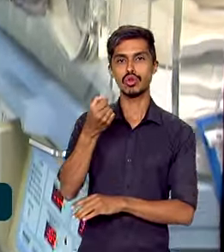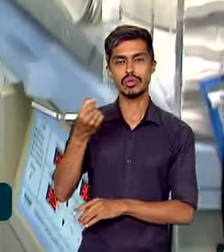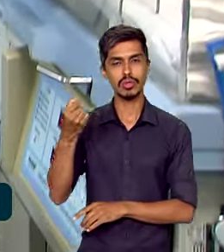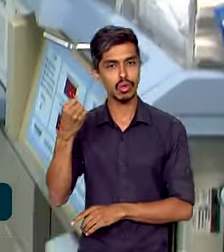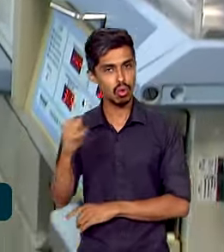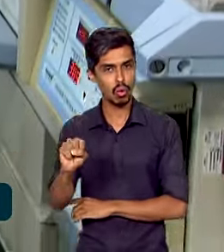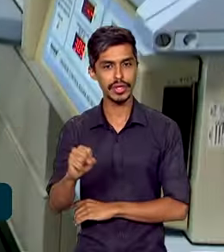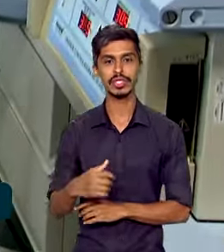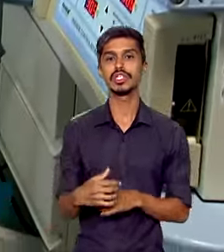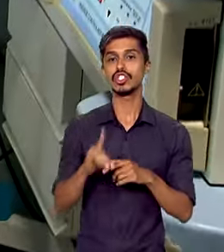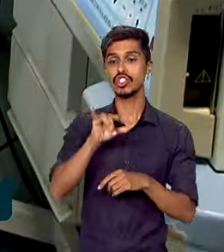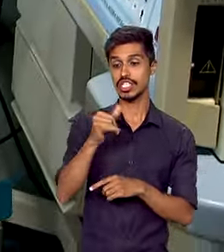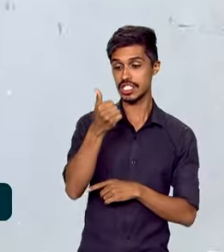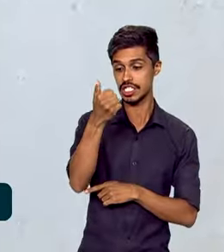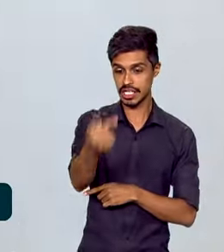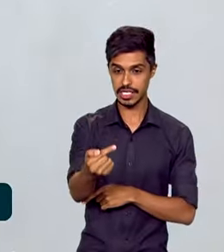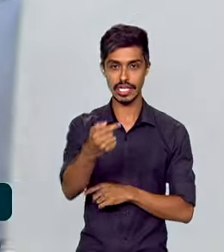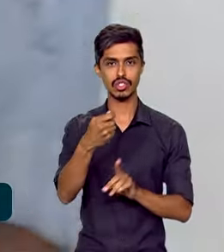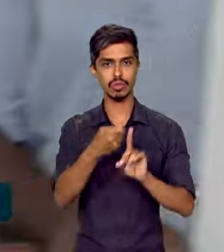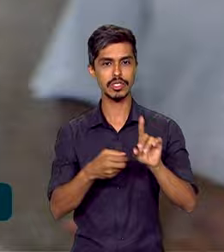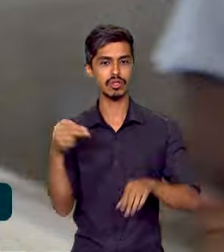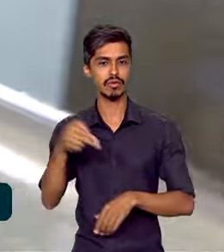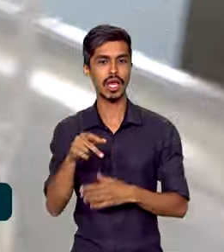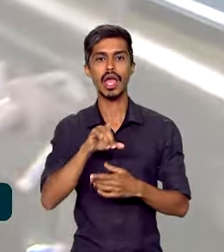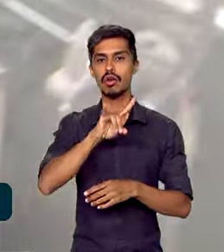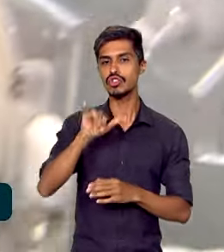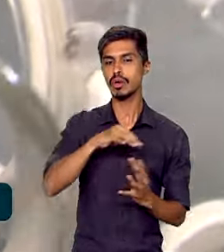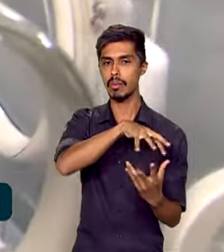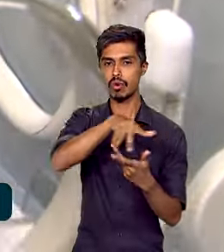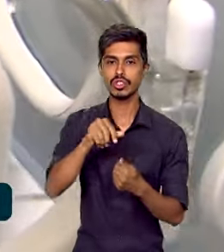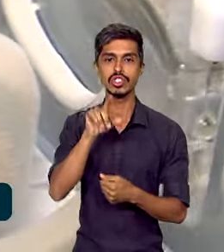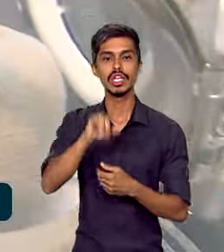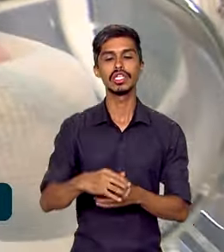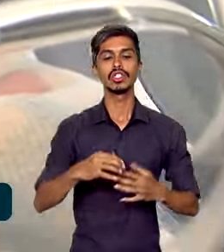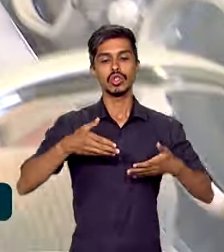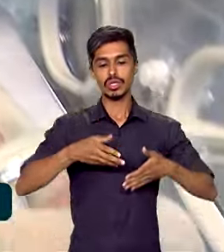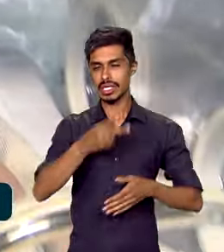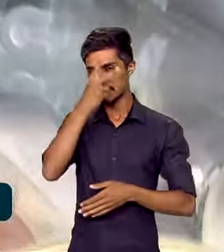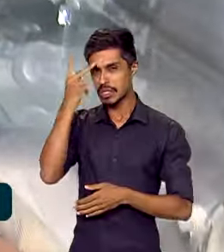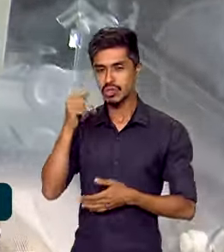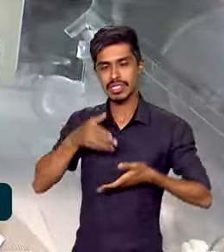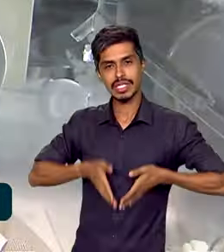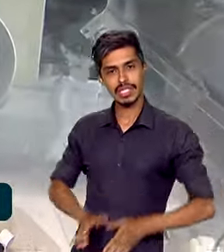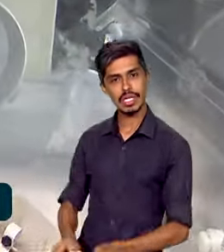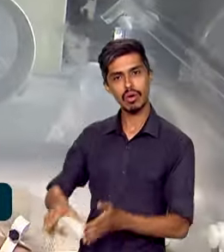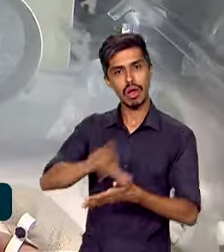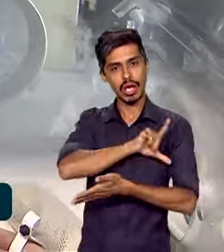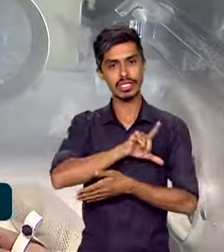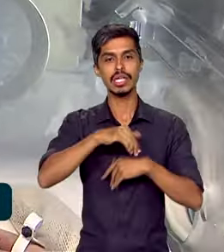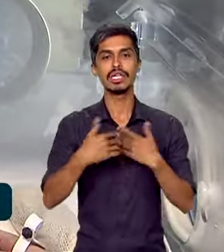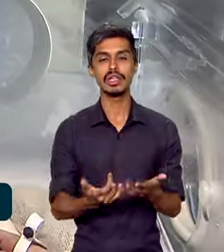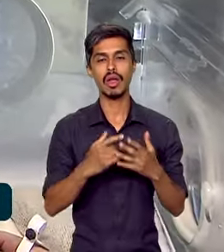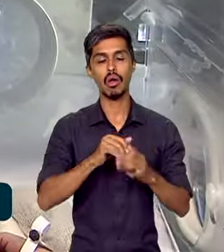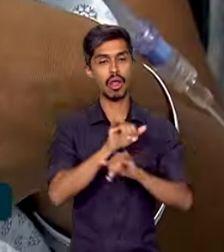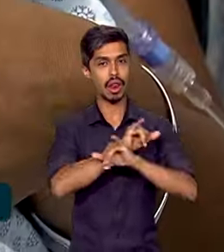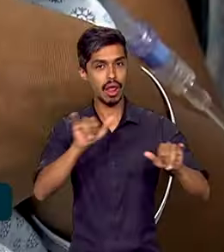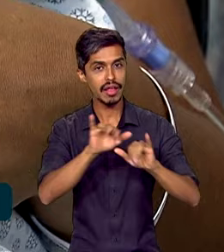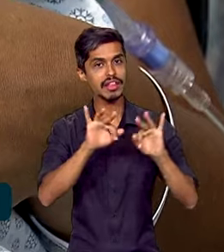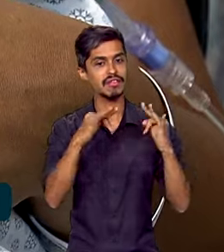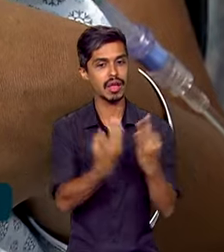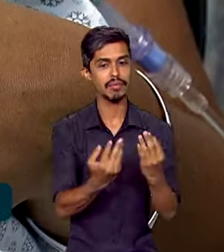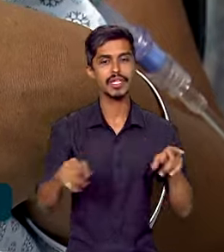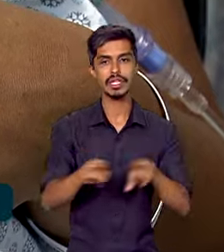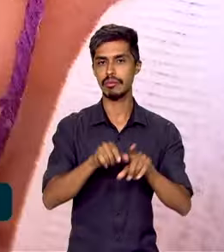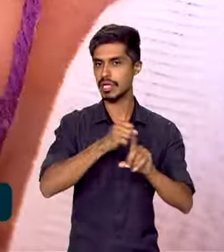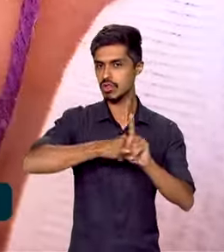17 de novembro foi instituído o dia mundial da prematuridade a data é um alerta às famílias e a